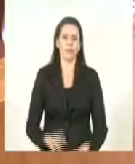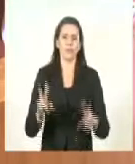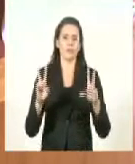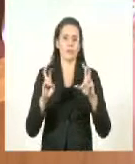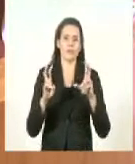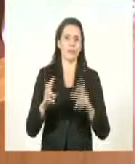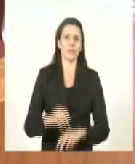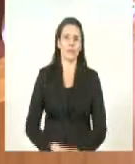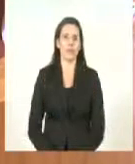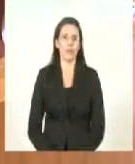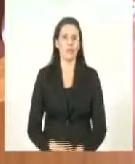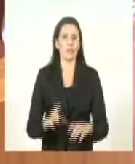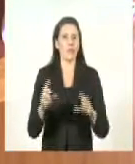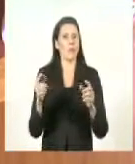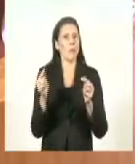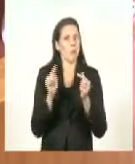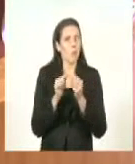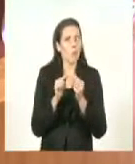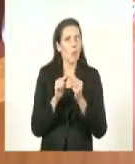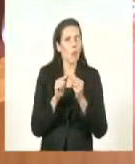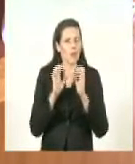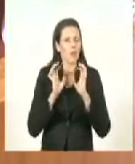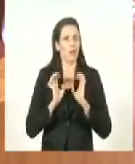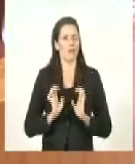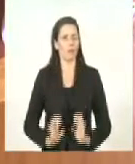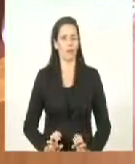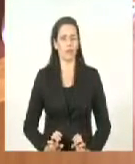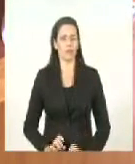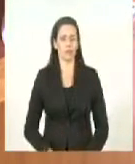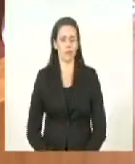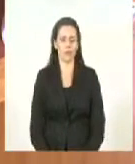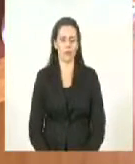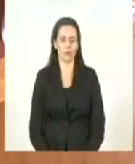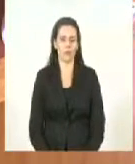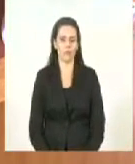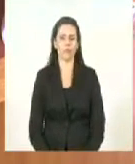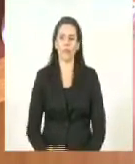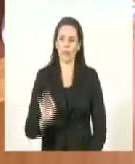é ético. Por não, deputado Brade? Deputado Rogério,